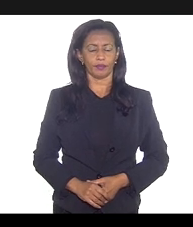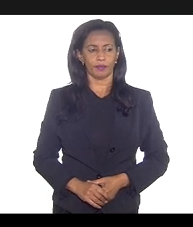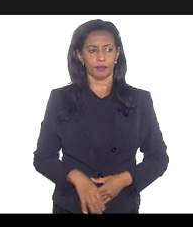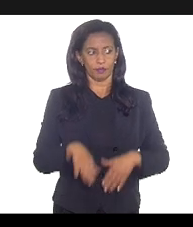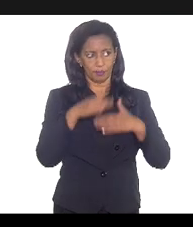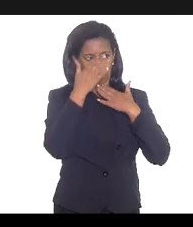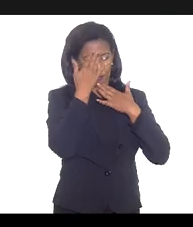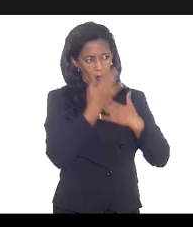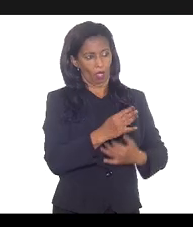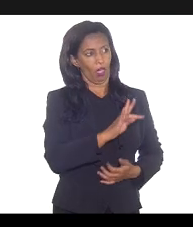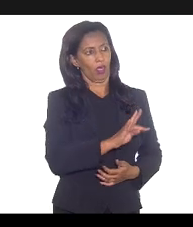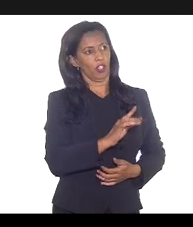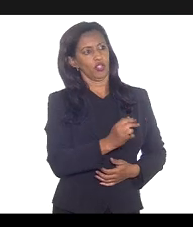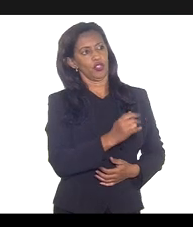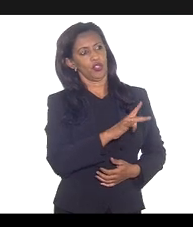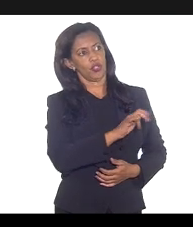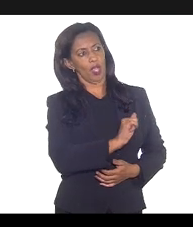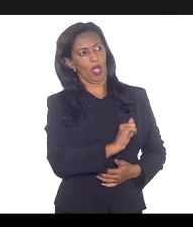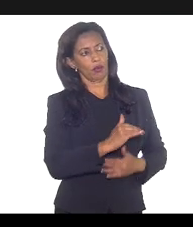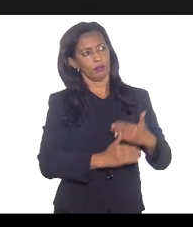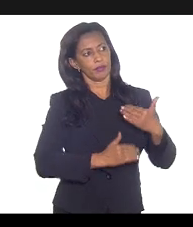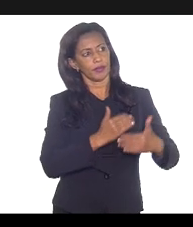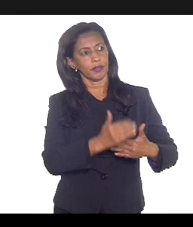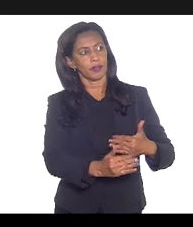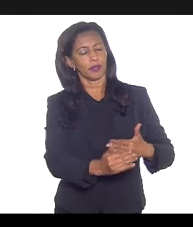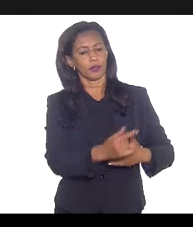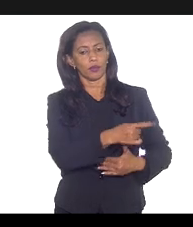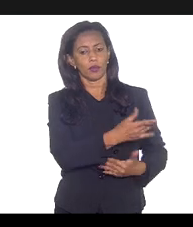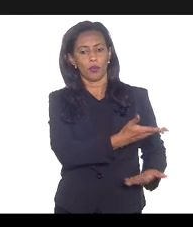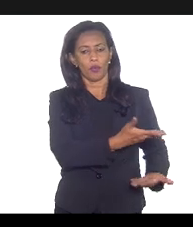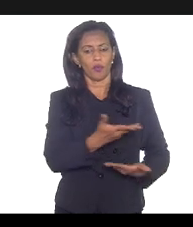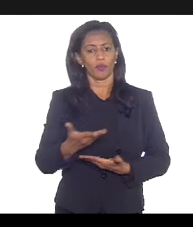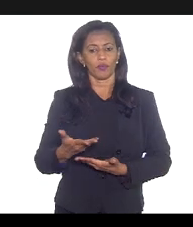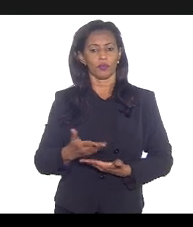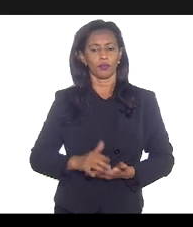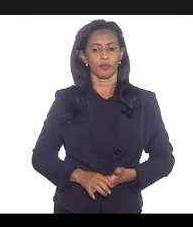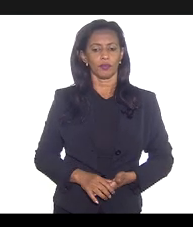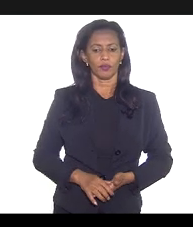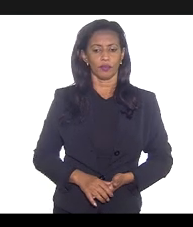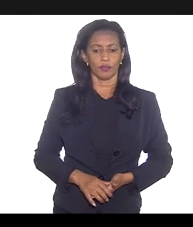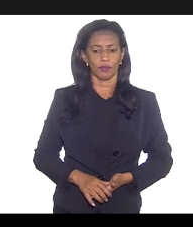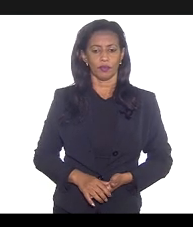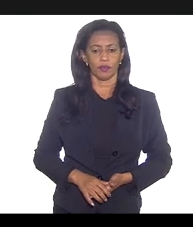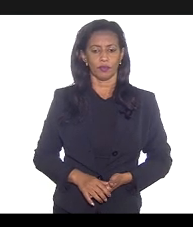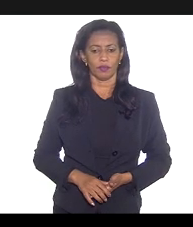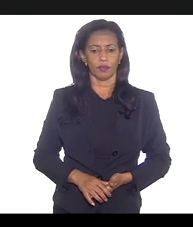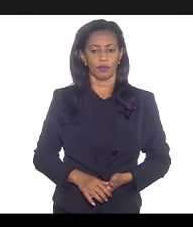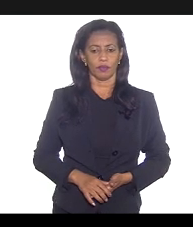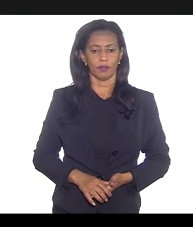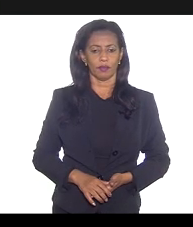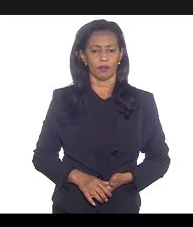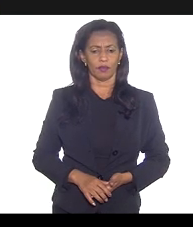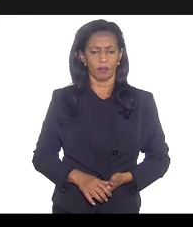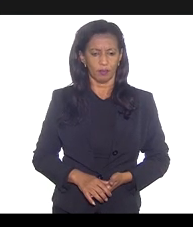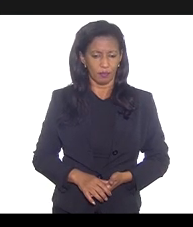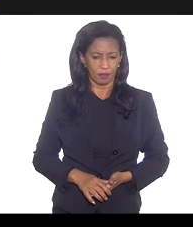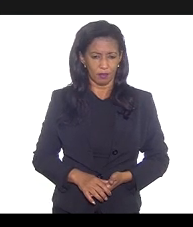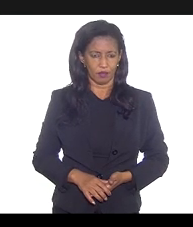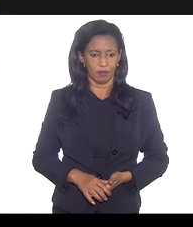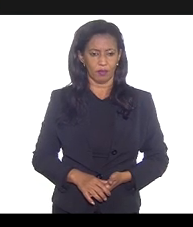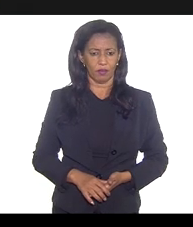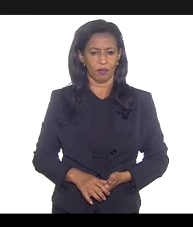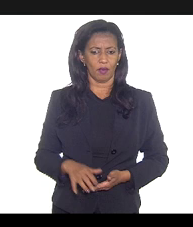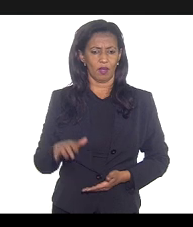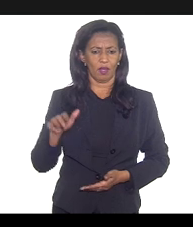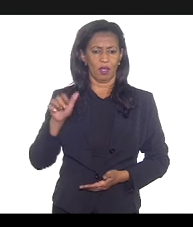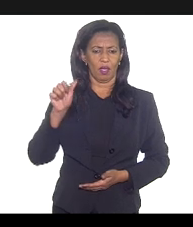Obrigado, Tiago. Então, na sequência, eu quero chamar para fazer uso da palavra a ANFOP,